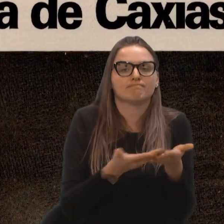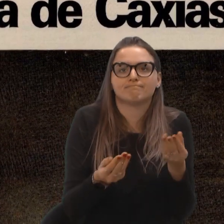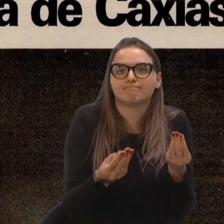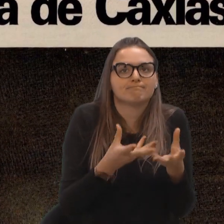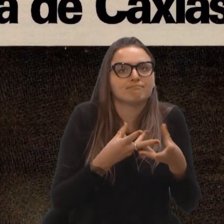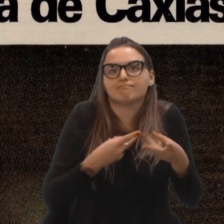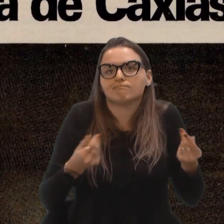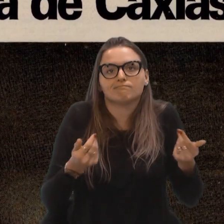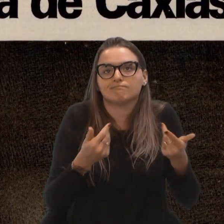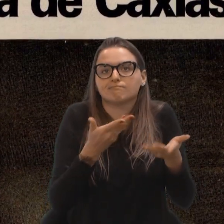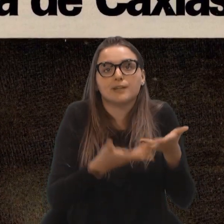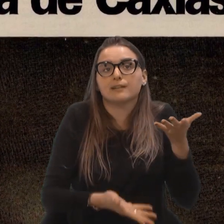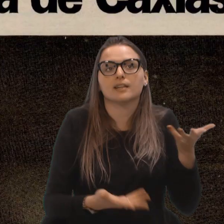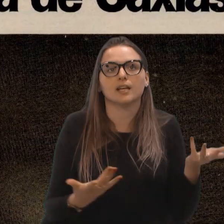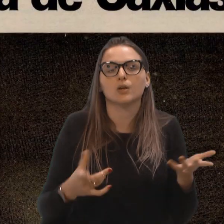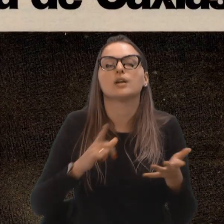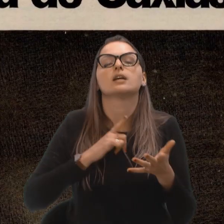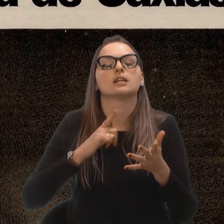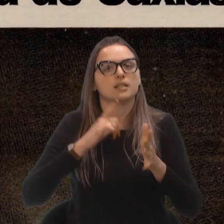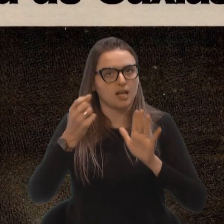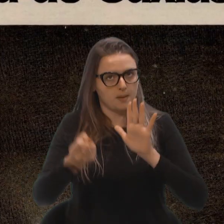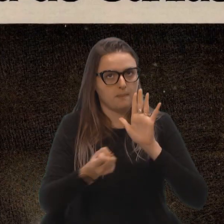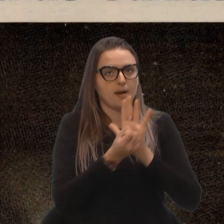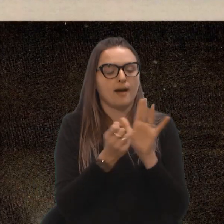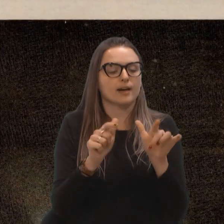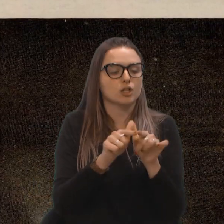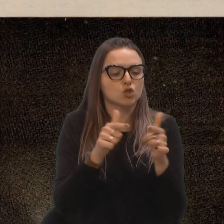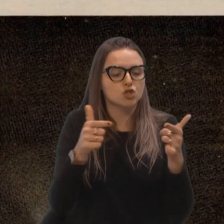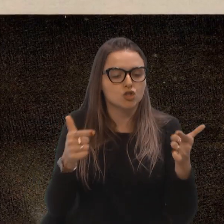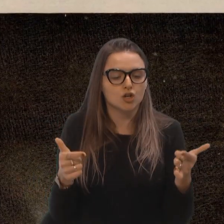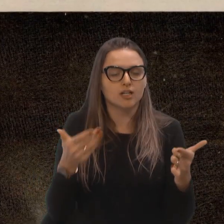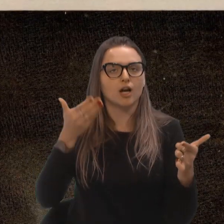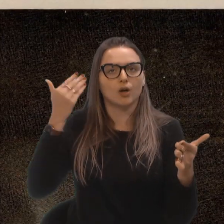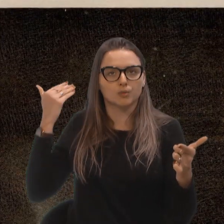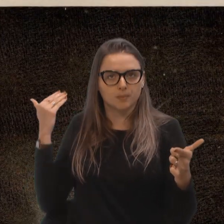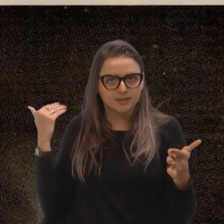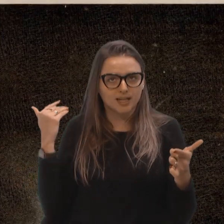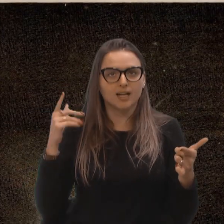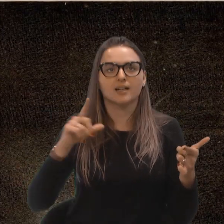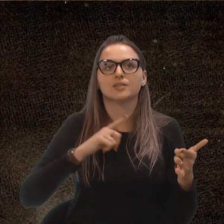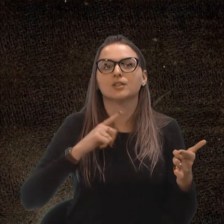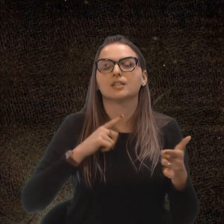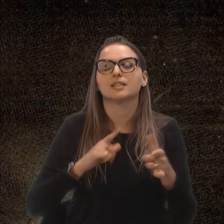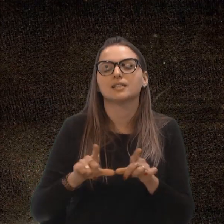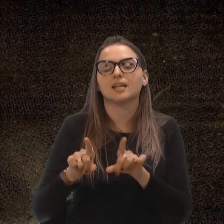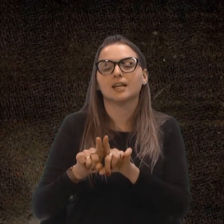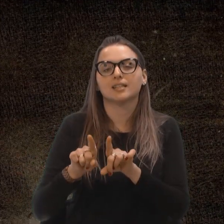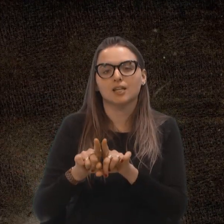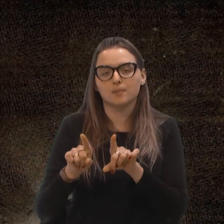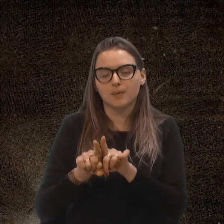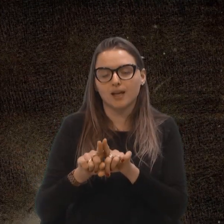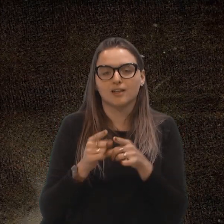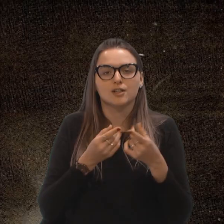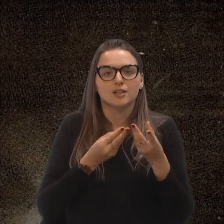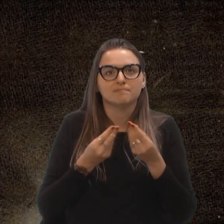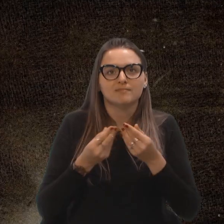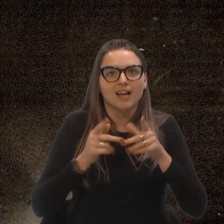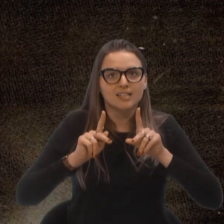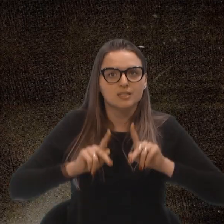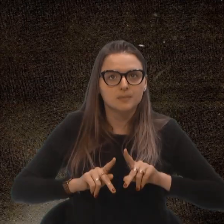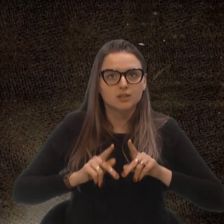né? Houve, inclusive isso está registrado nos jornais da época, houve